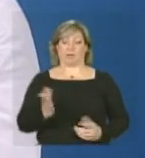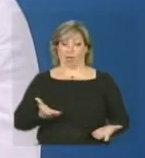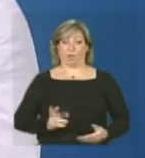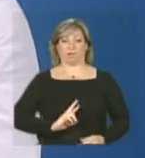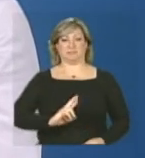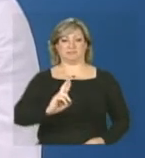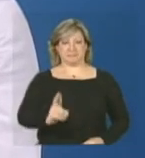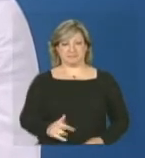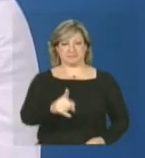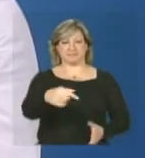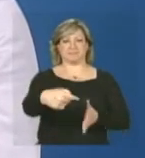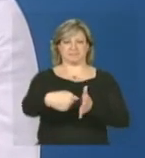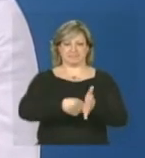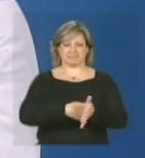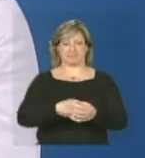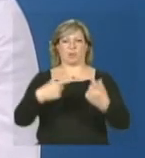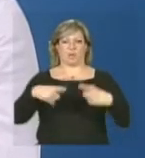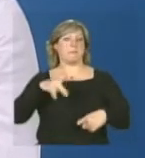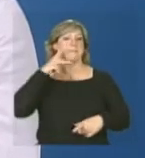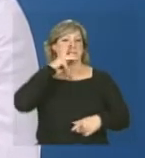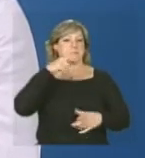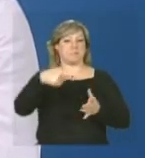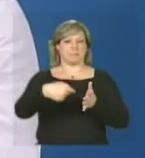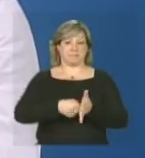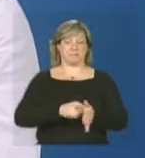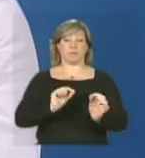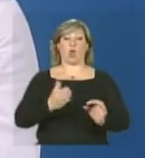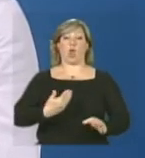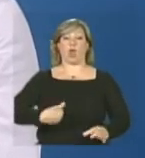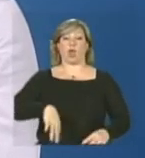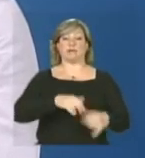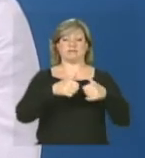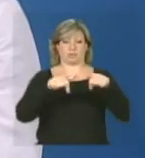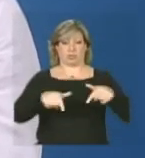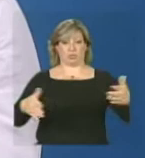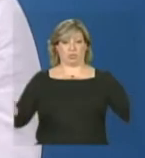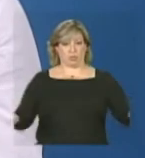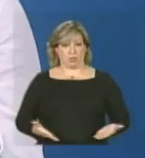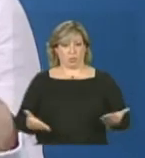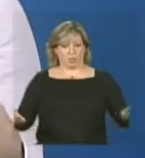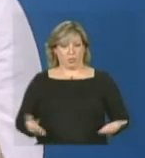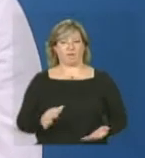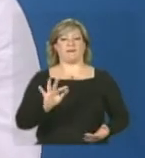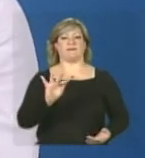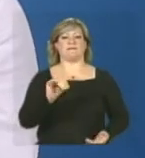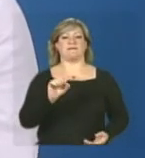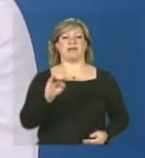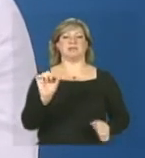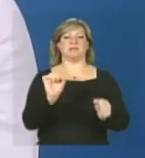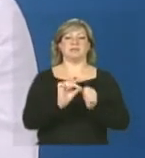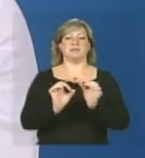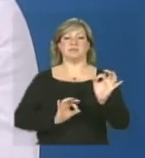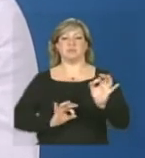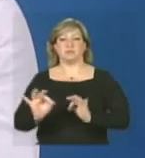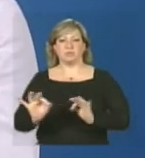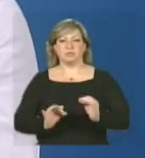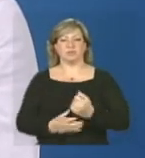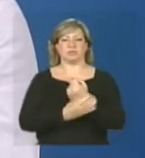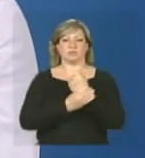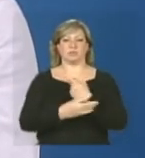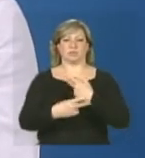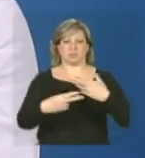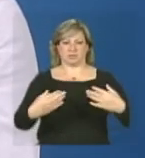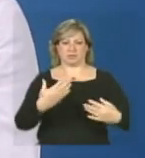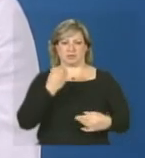à pergunta do Zildo, da Paraíba, nós estamos hoje numa fase de construção do Sistema Nacional de Segurança